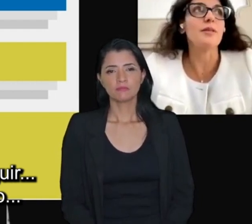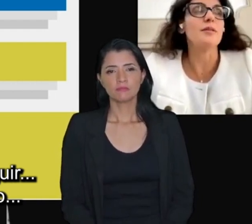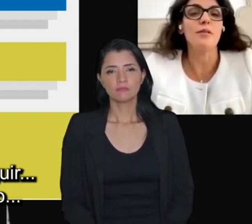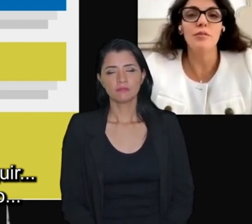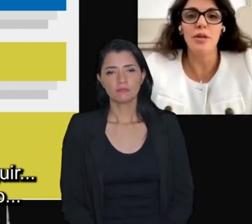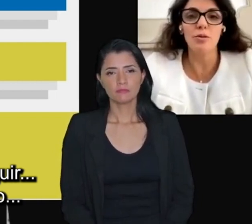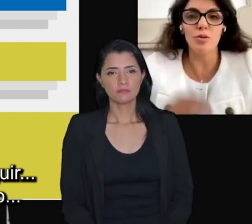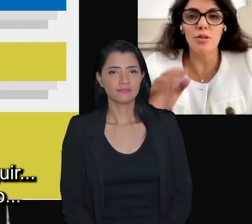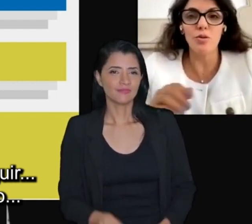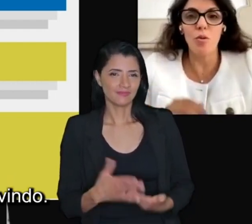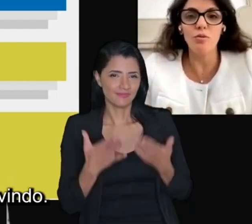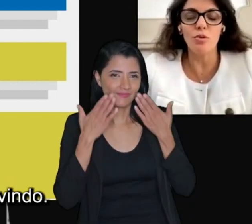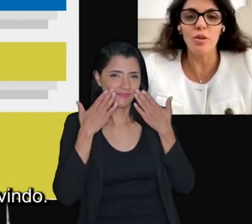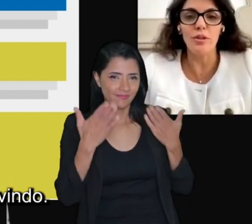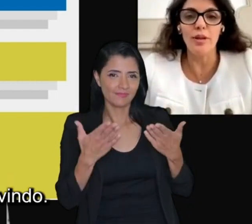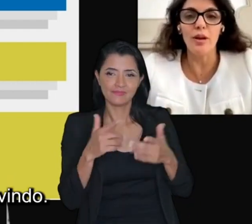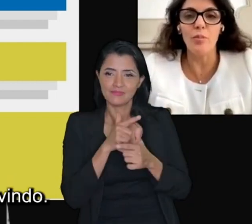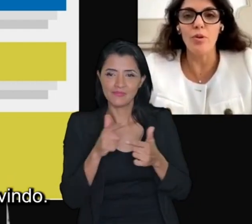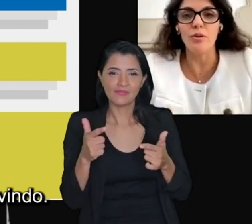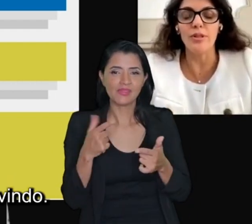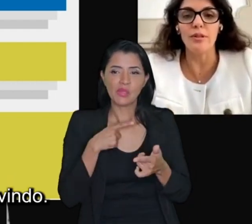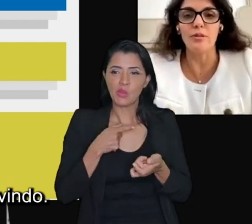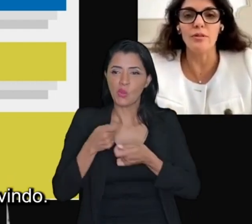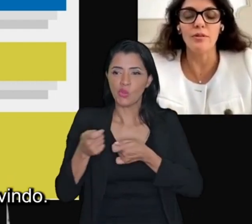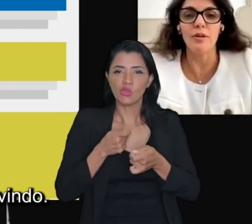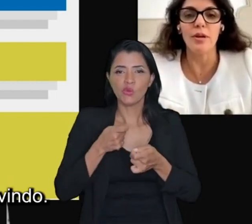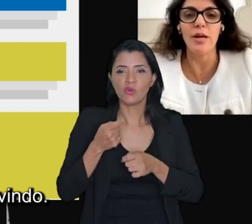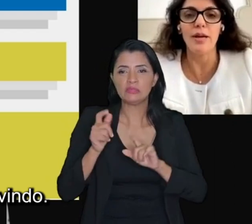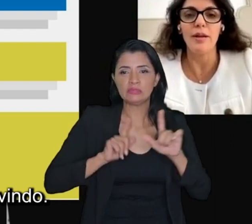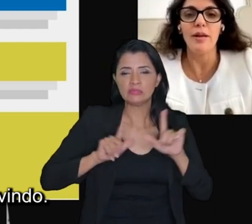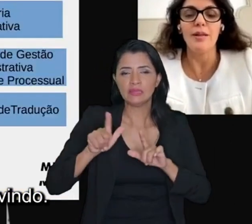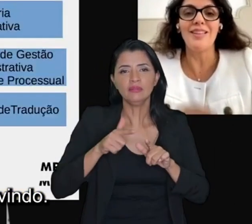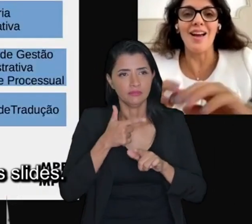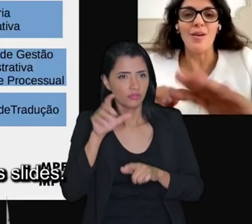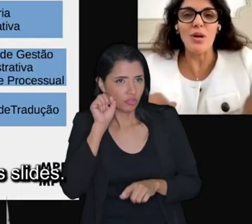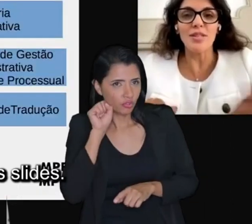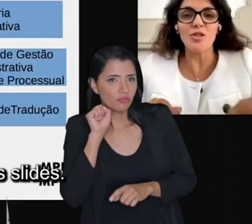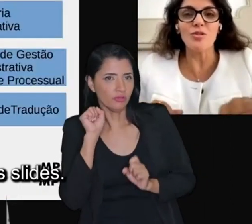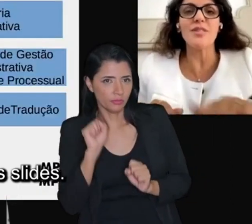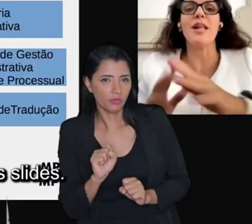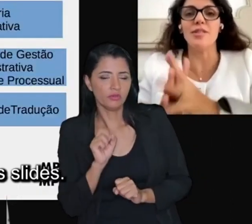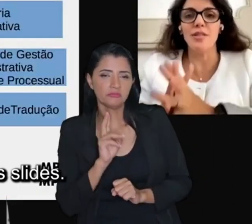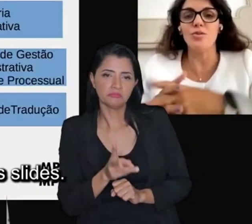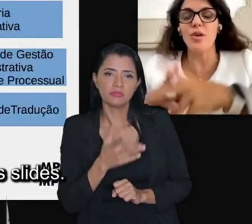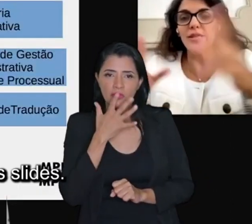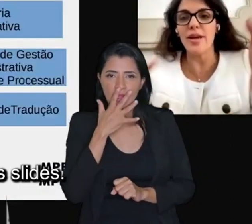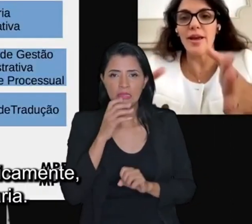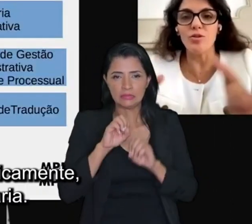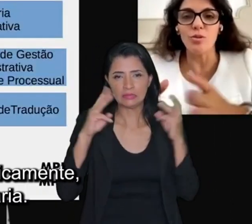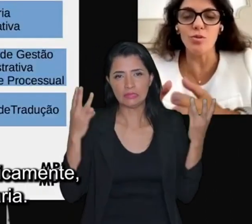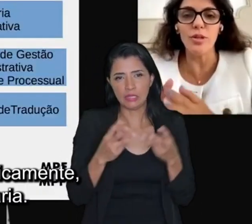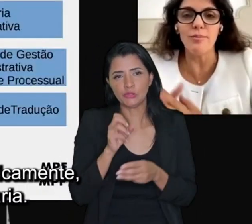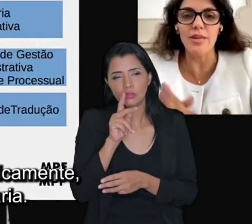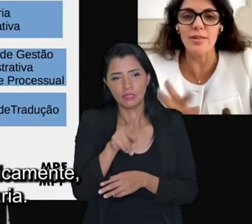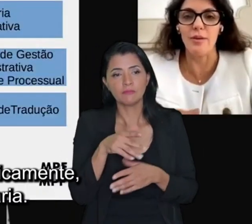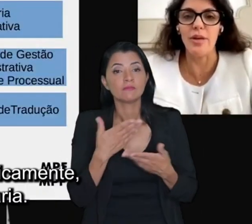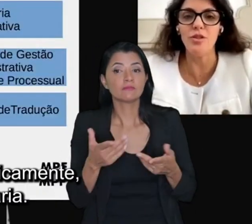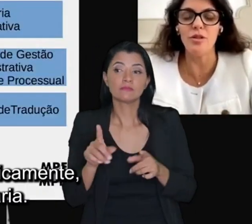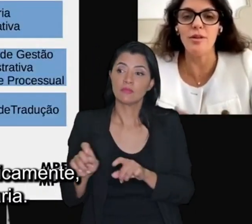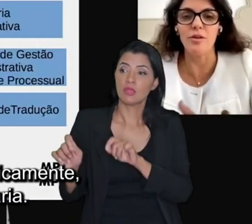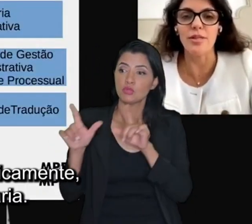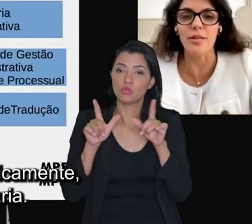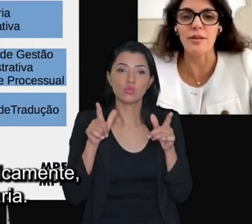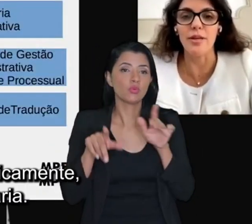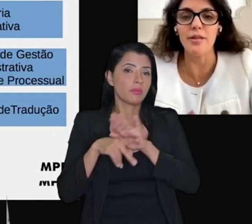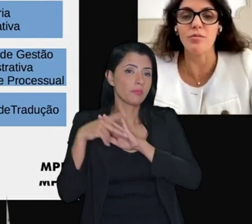na apresentação, que eu estou sem o controle dela por conta A gente está te ouvindo. Tá, mas acho que os slides, isso. Essa é a estrutura,